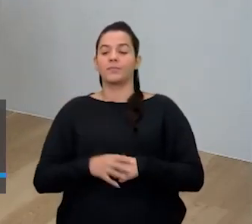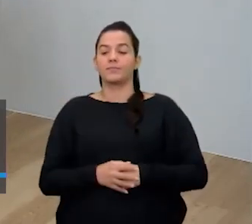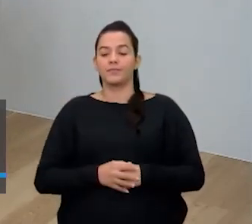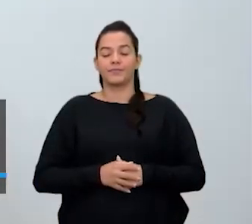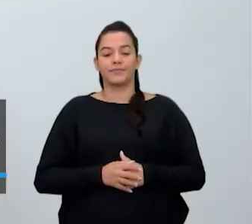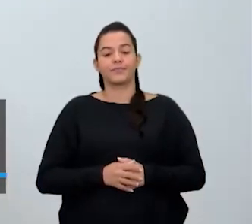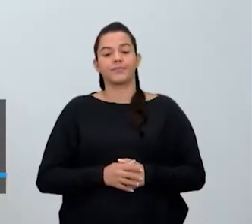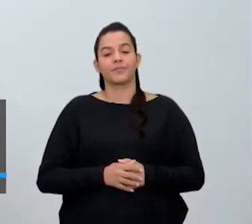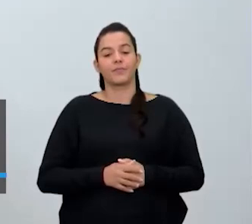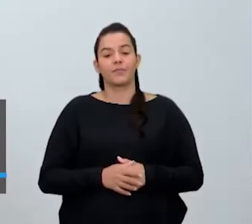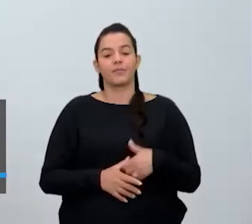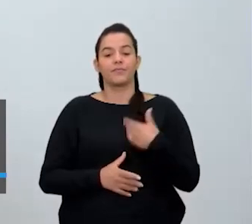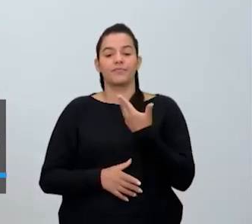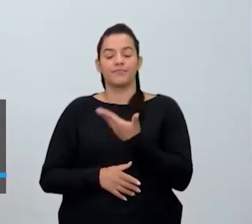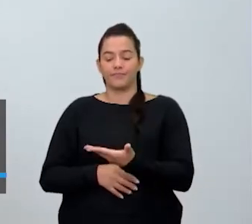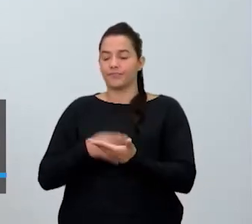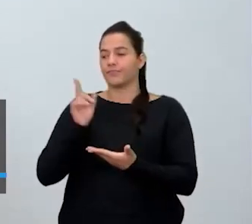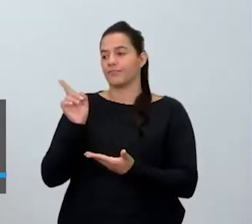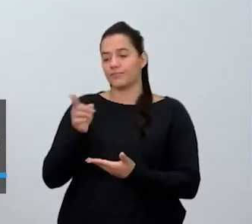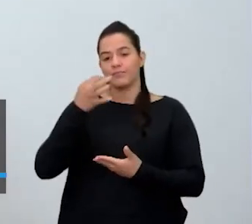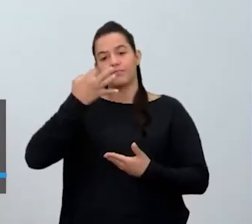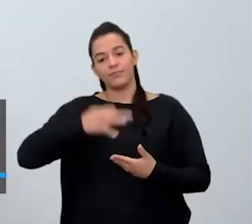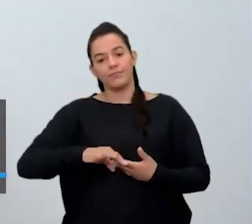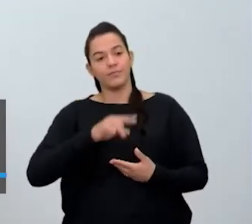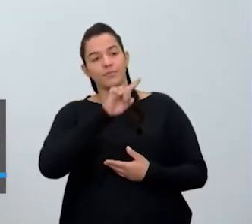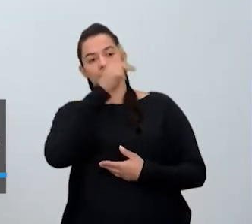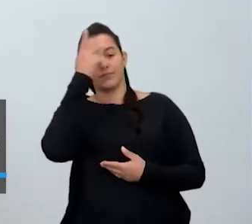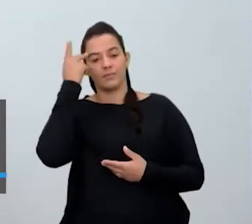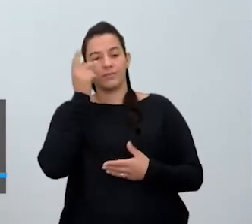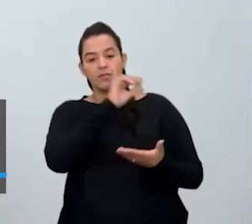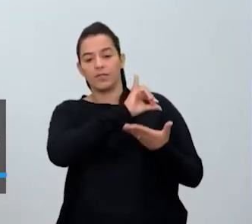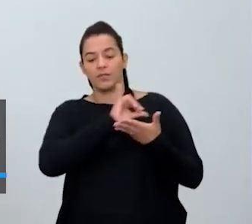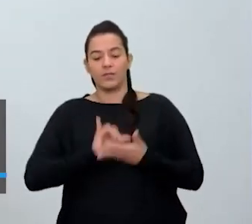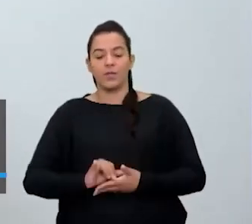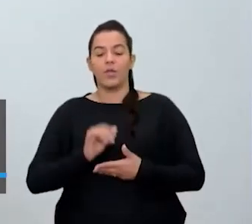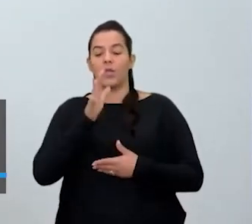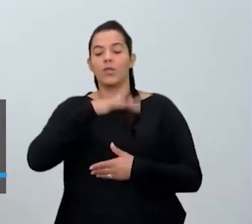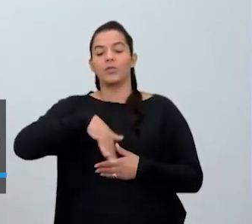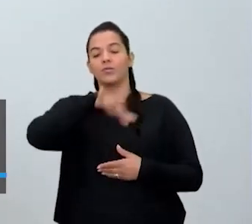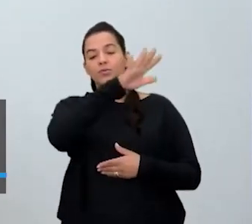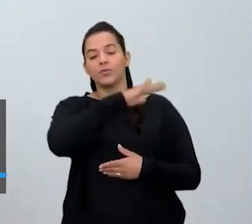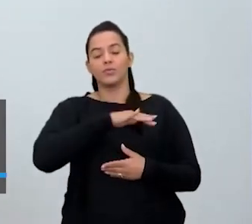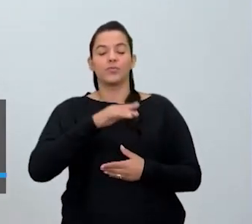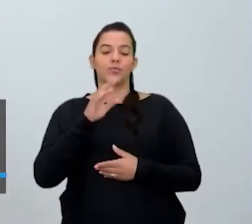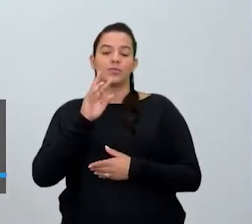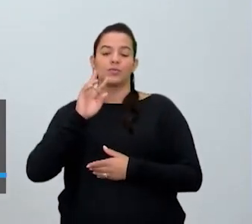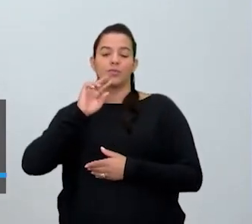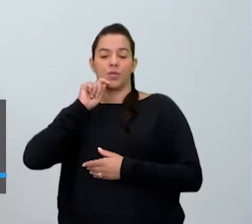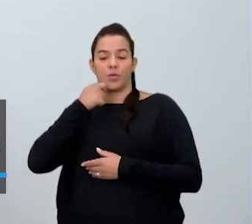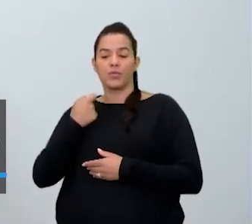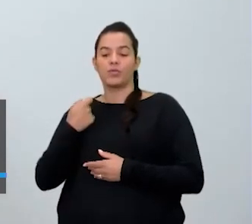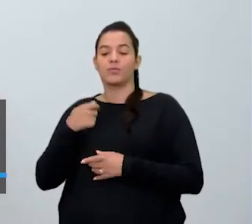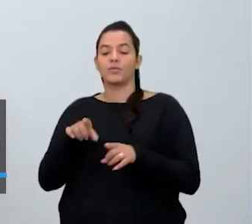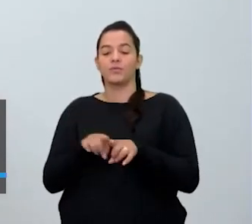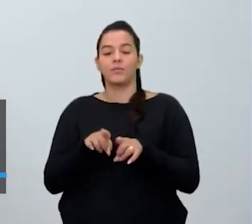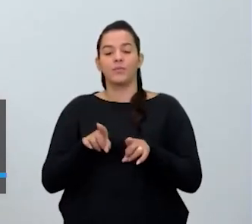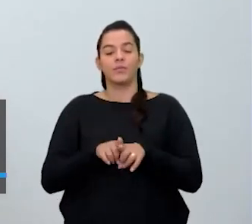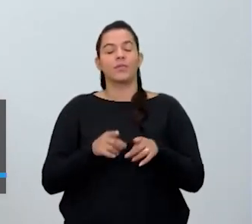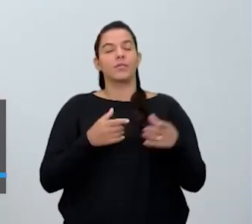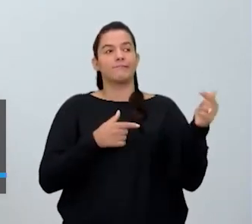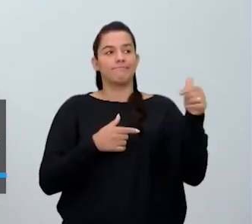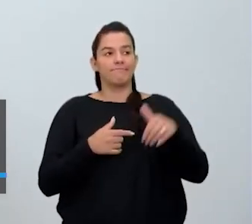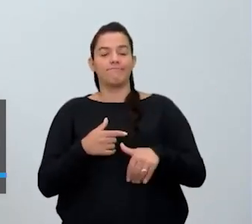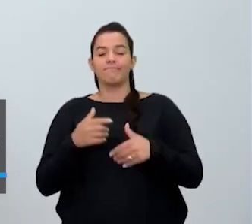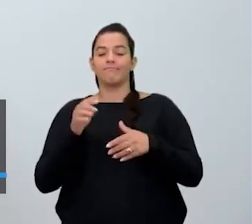muito legal, que foi a questão dos refugiados na Ucrânia, que acabou trazendo à tona até novas problematizações, que é o caso